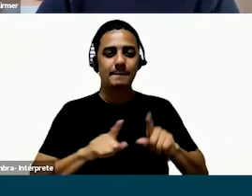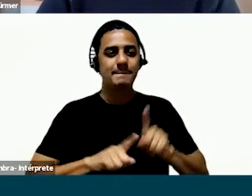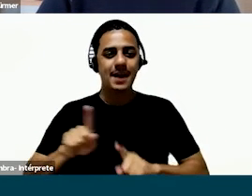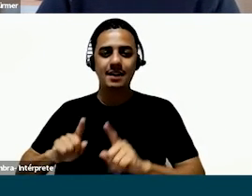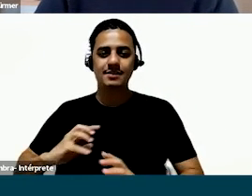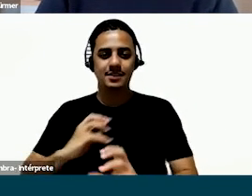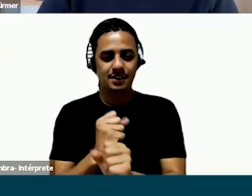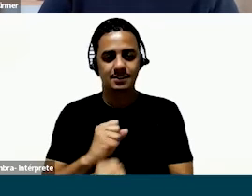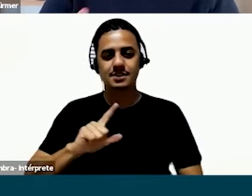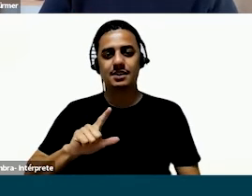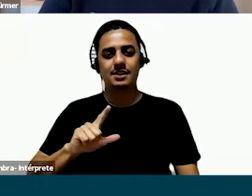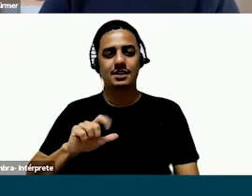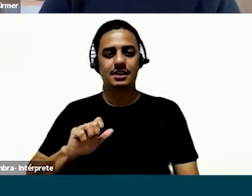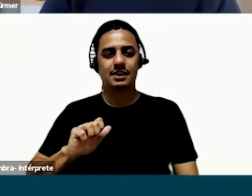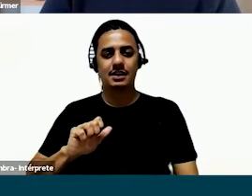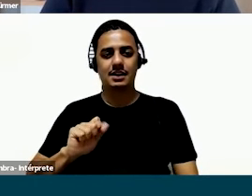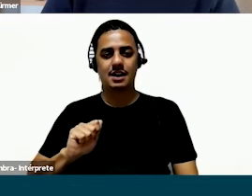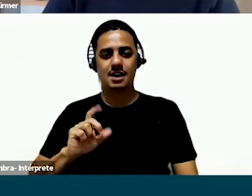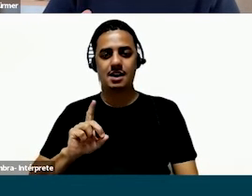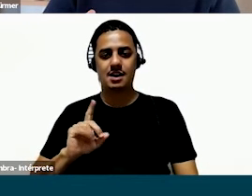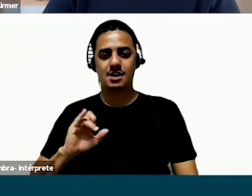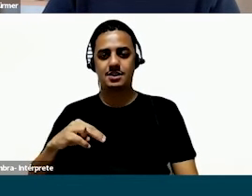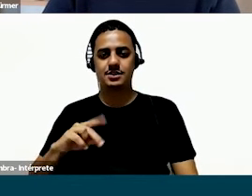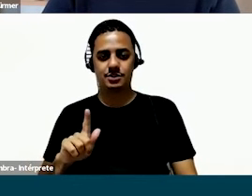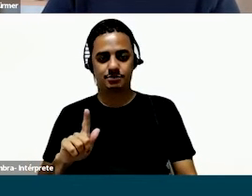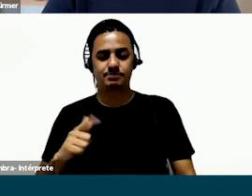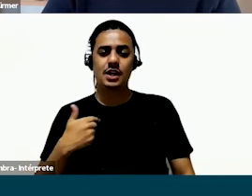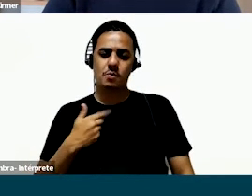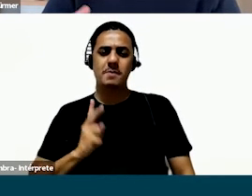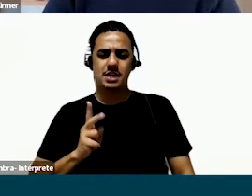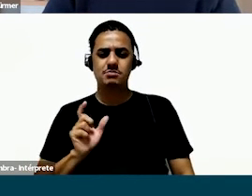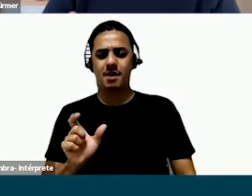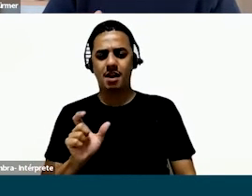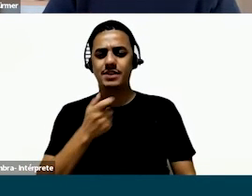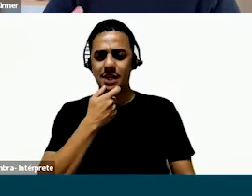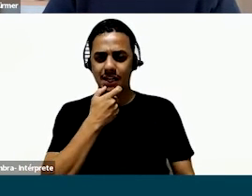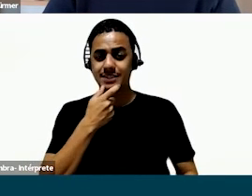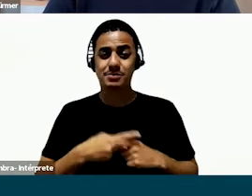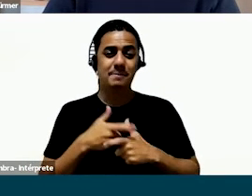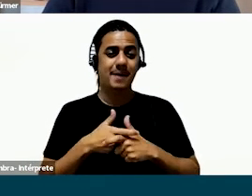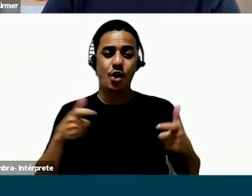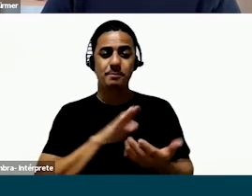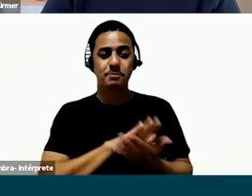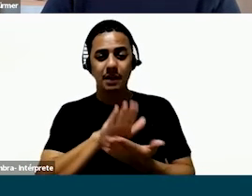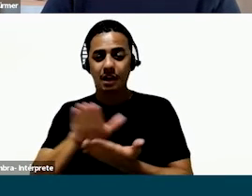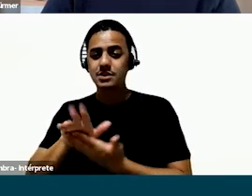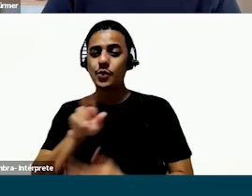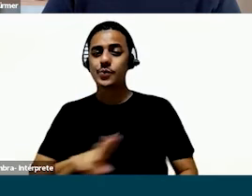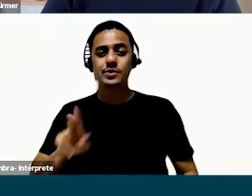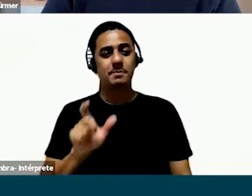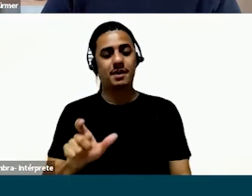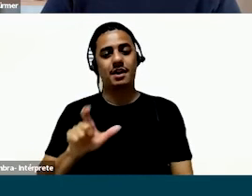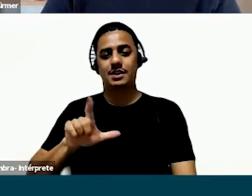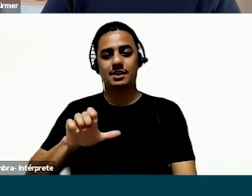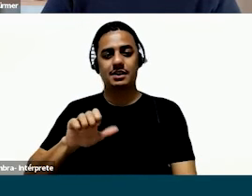métricas leading. E eu resolvi manter esse nome em inglês mesmo, gente, porque a maioria dos conteúdos, mesmo em português, usa esse termo, e leading fala